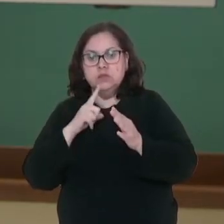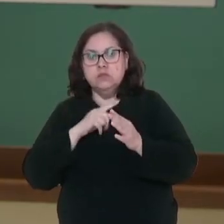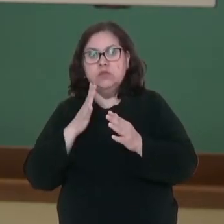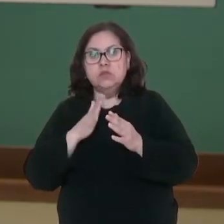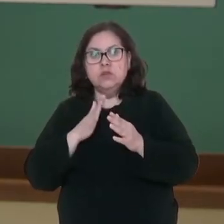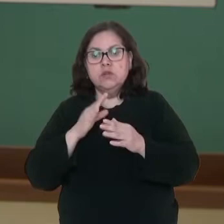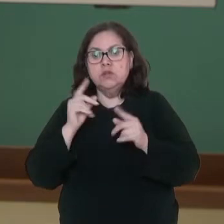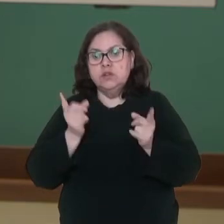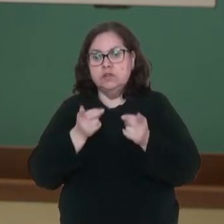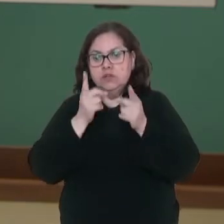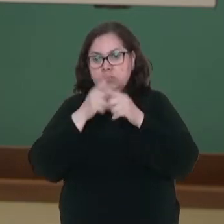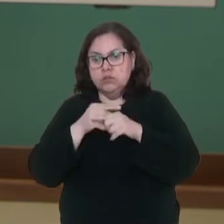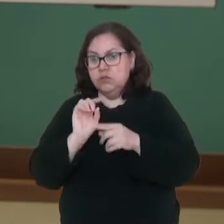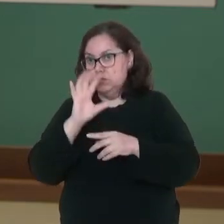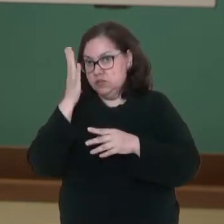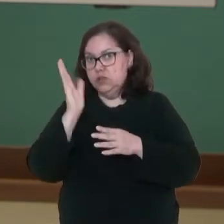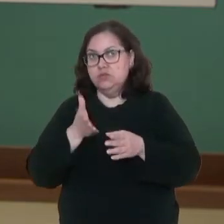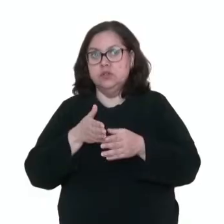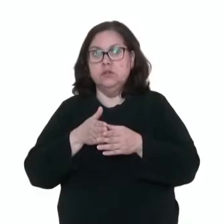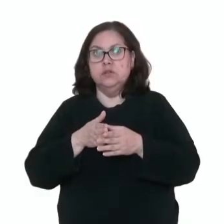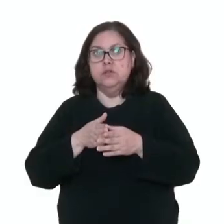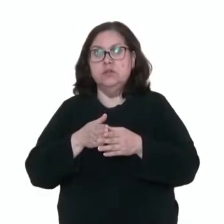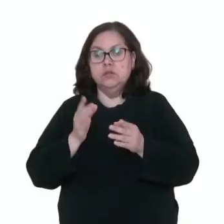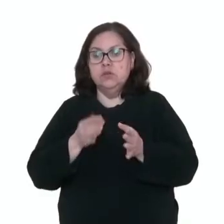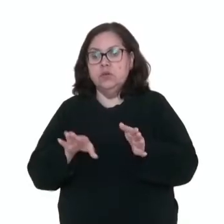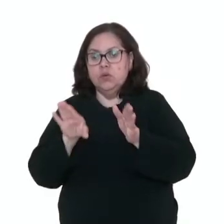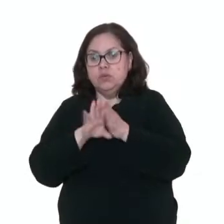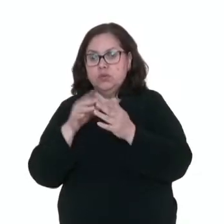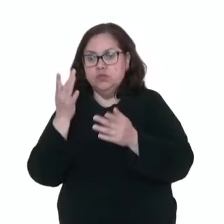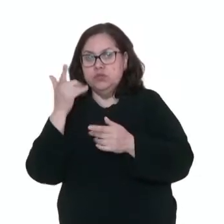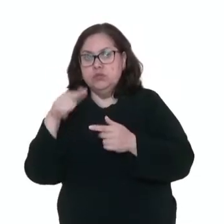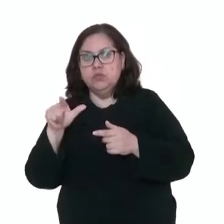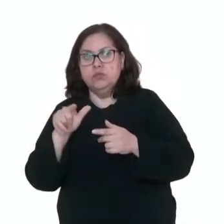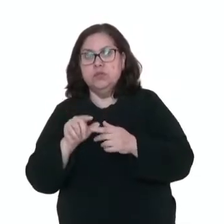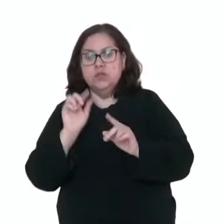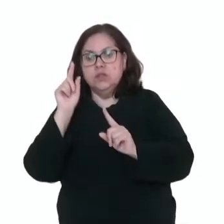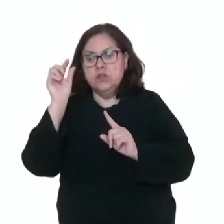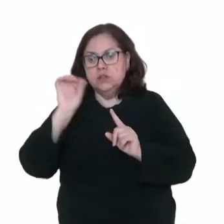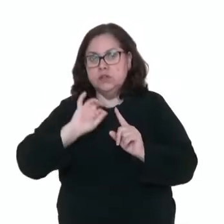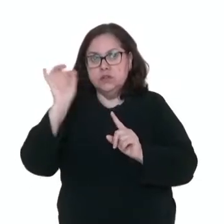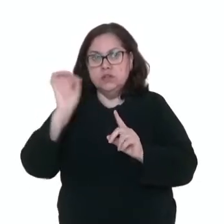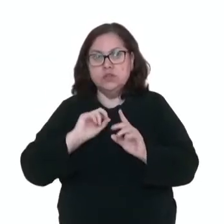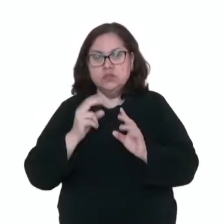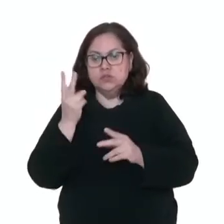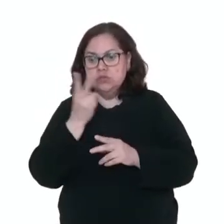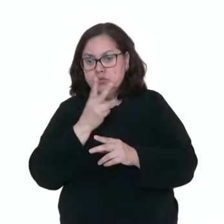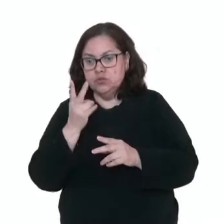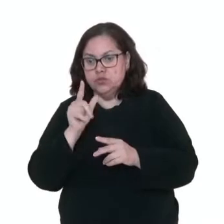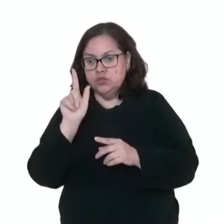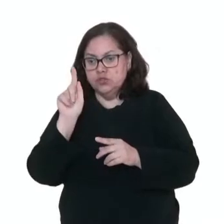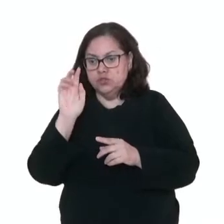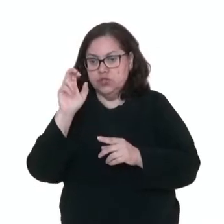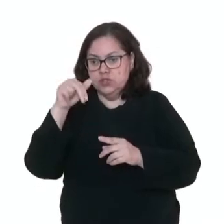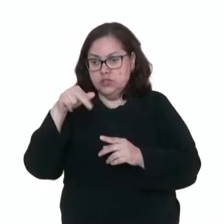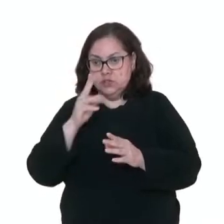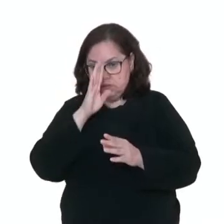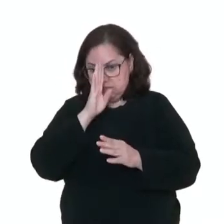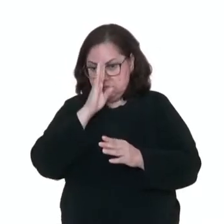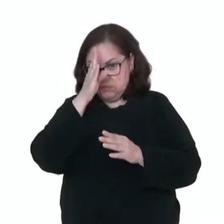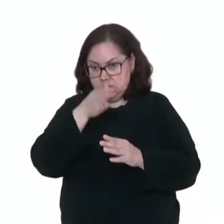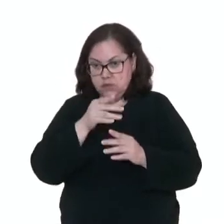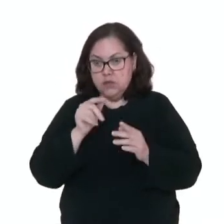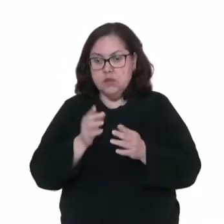crossing over. Aconteceu, tá? Então, recombinou ali. A taxa de recombinação entre dois genes é diretamente